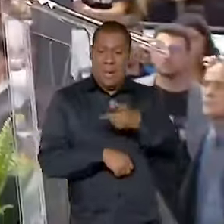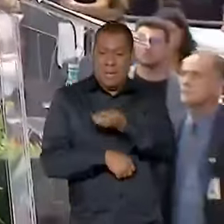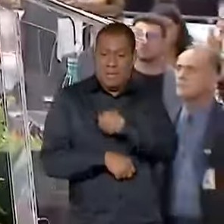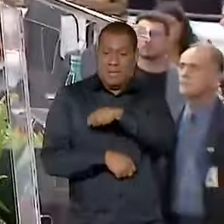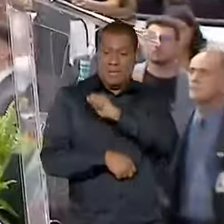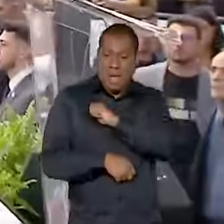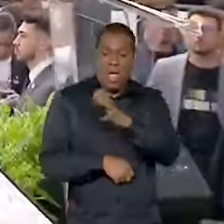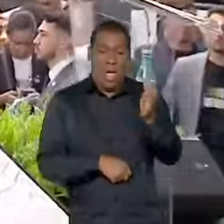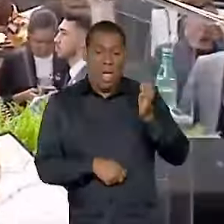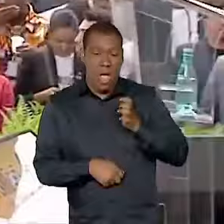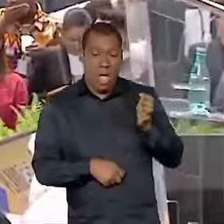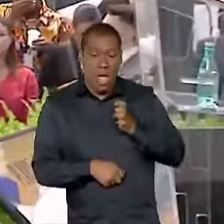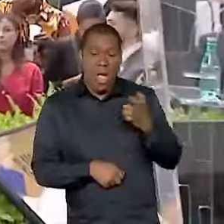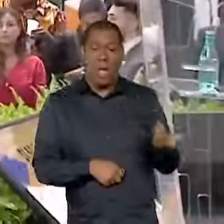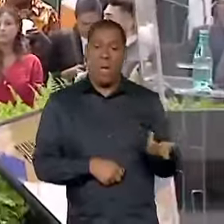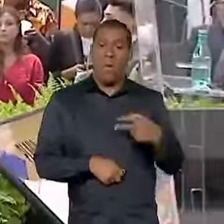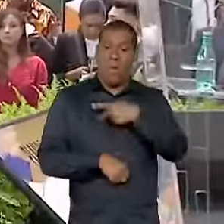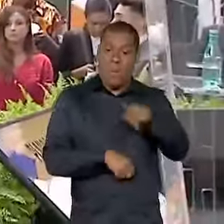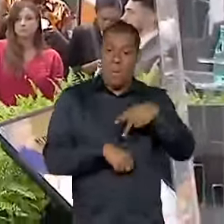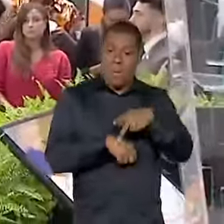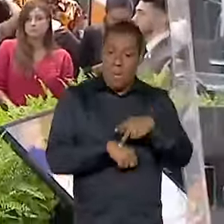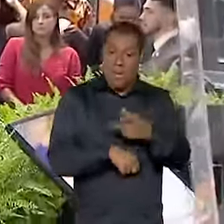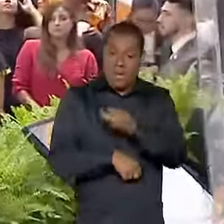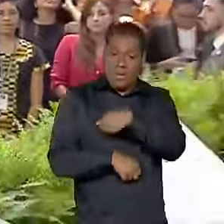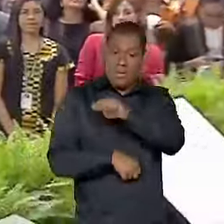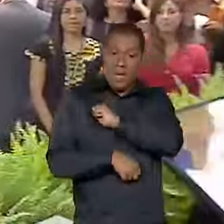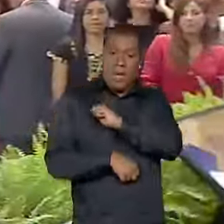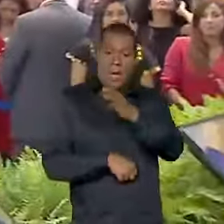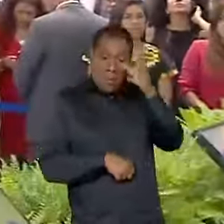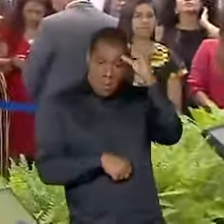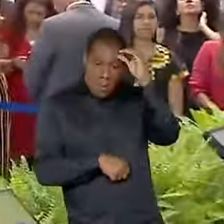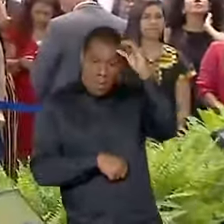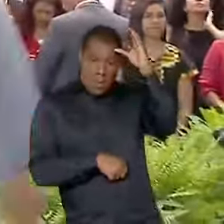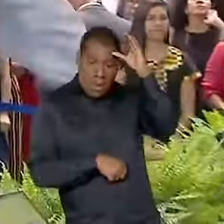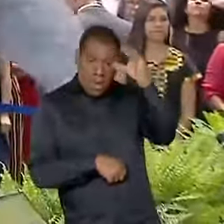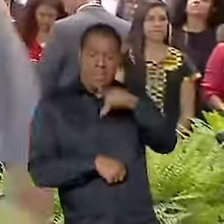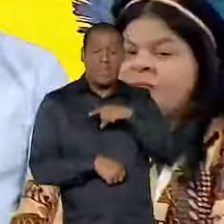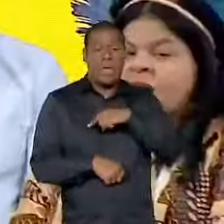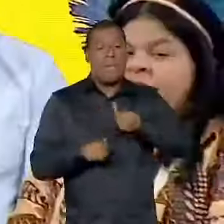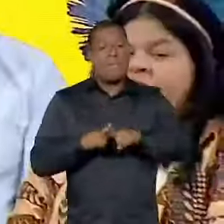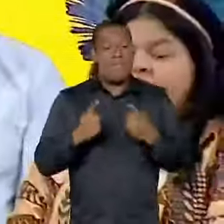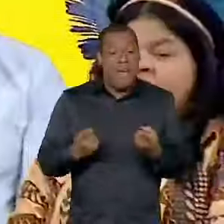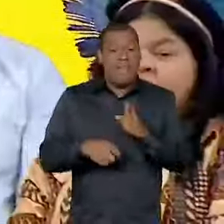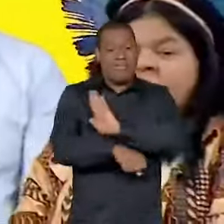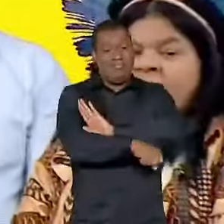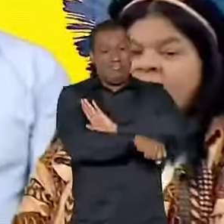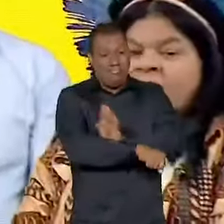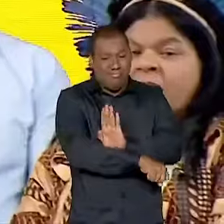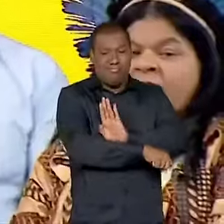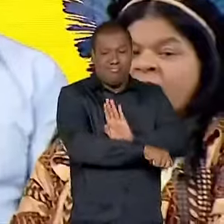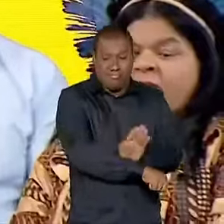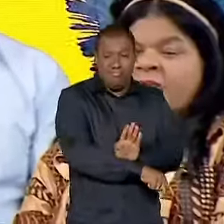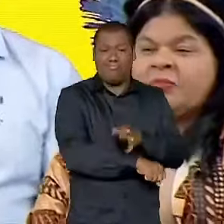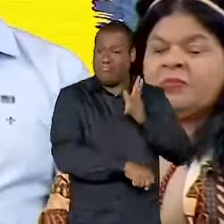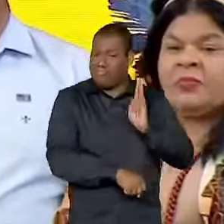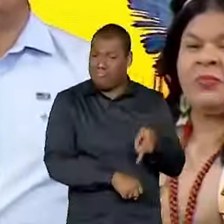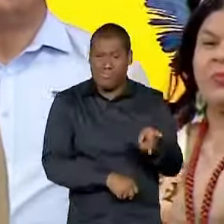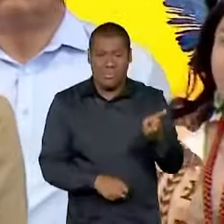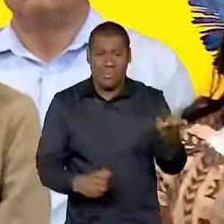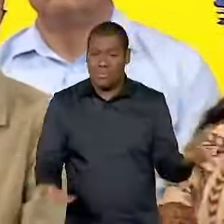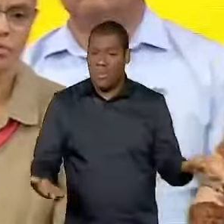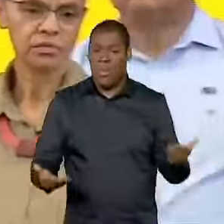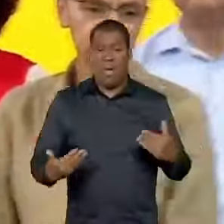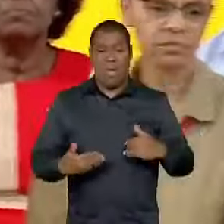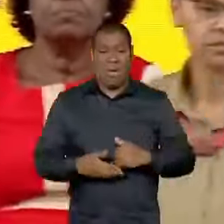um país considerado civilizado, mas que a questão do racismo ainda parece que não saiu